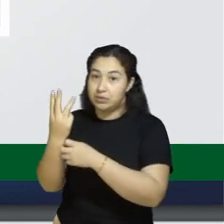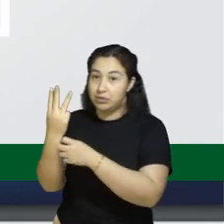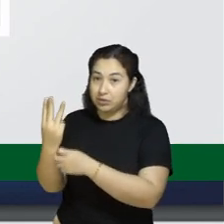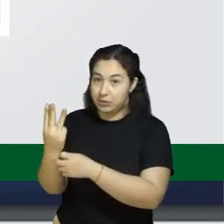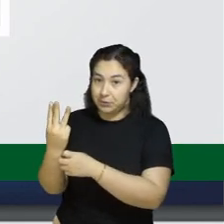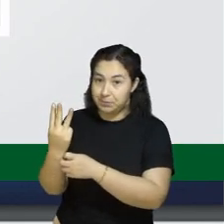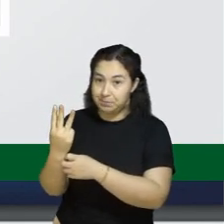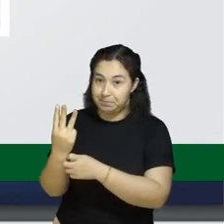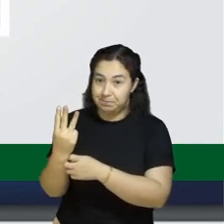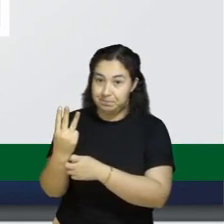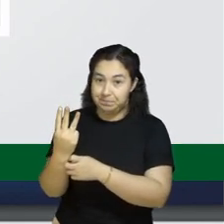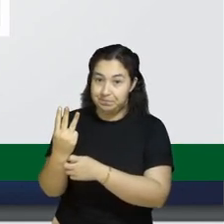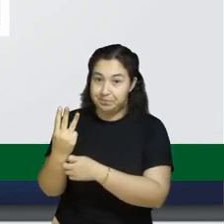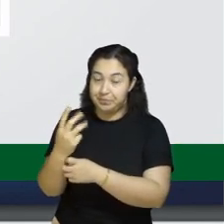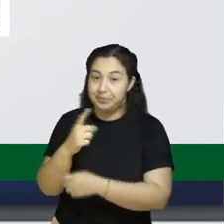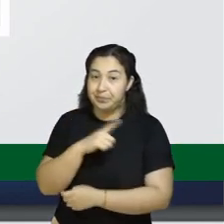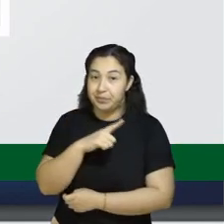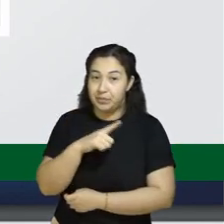nós tivemos